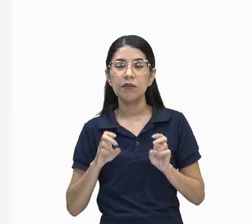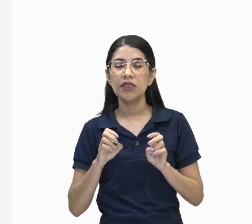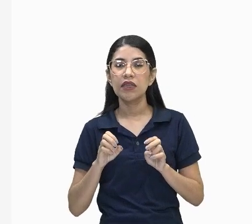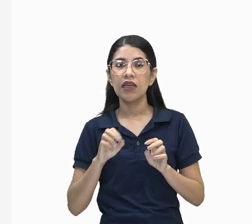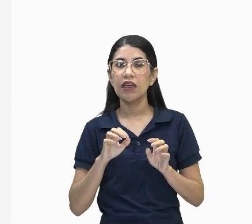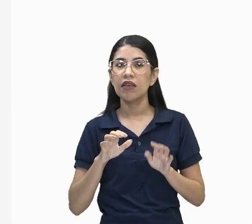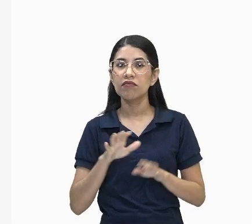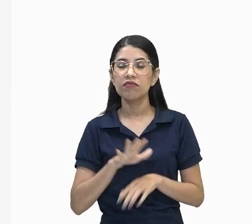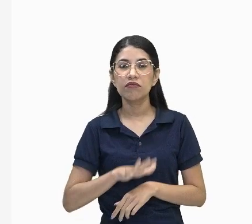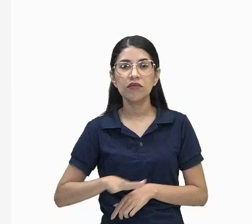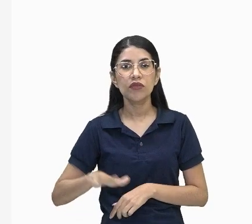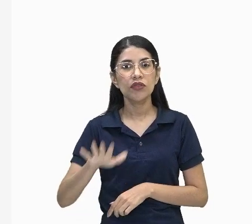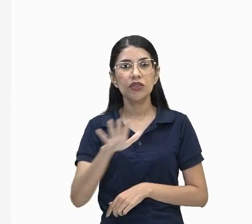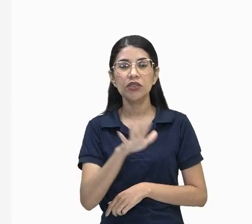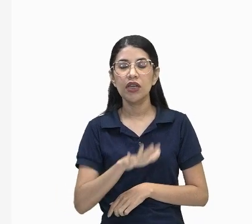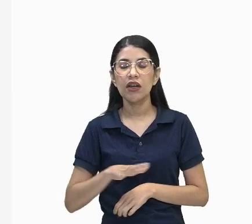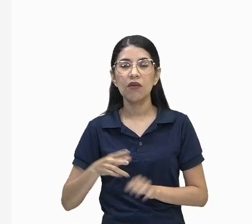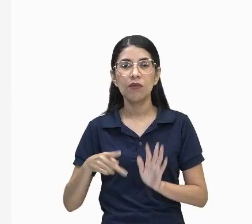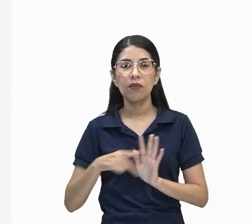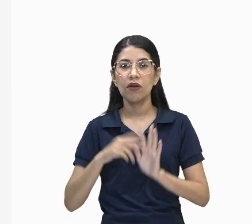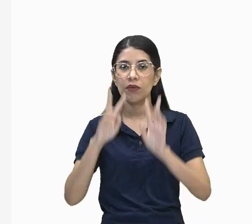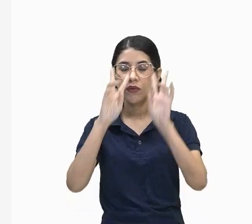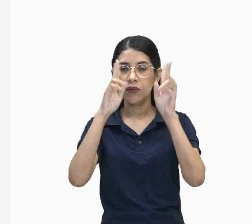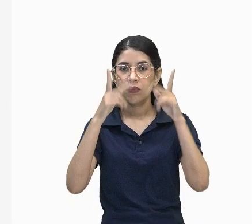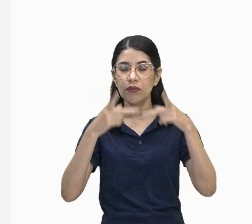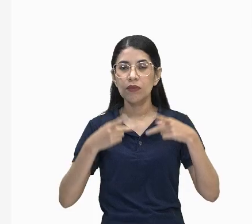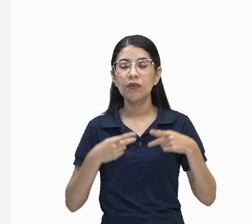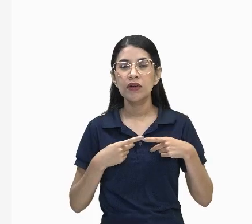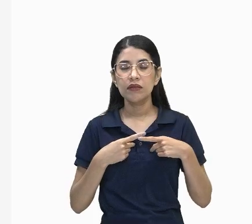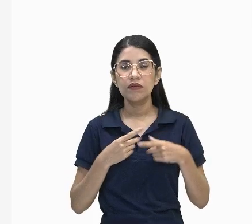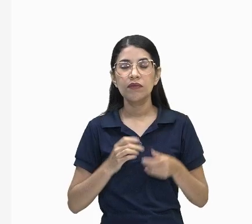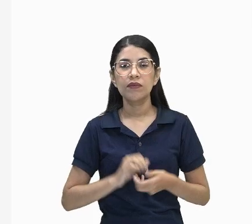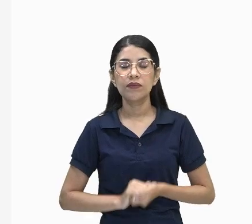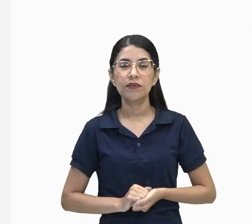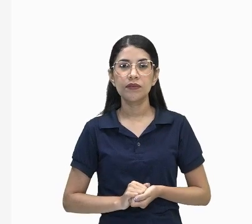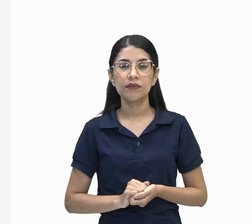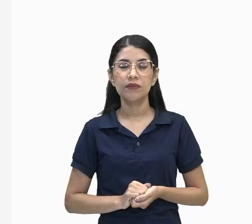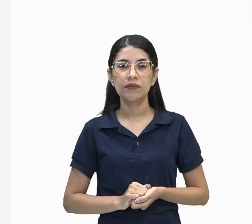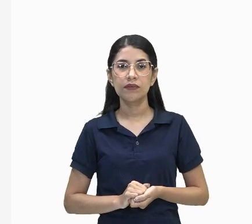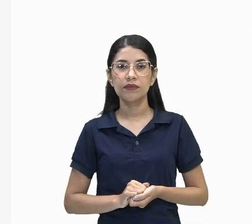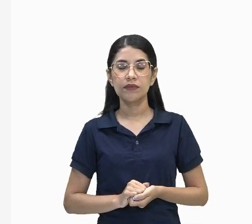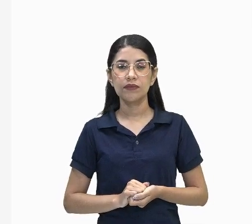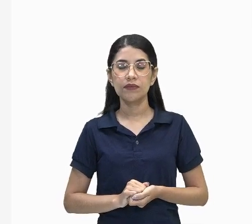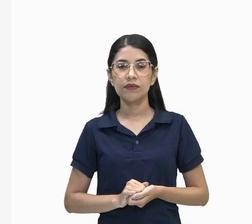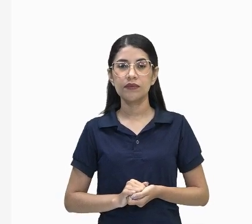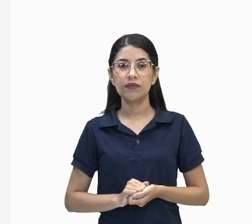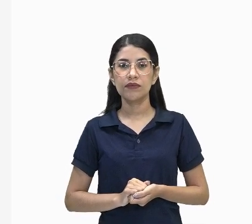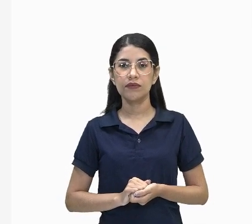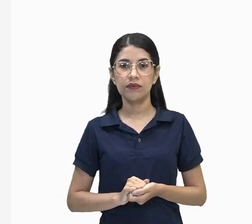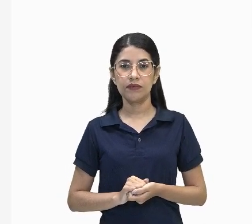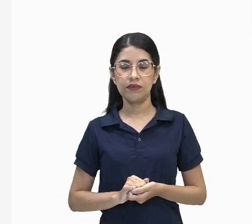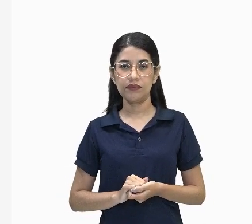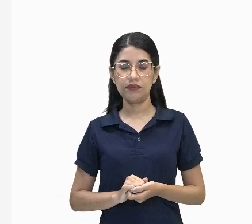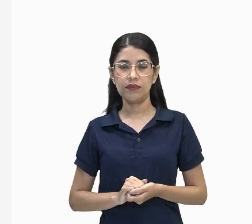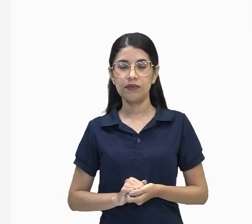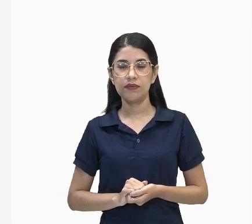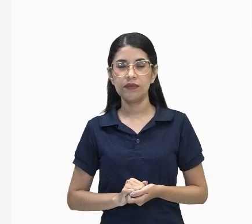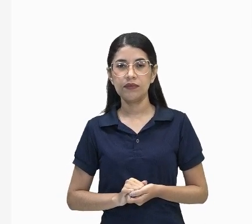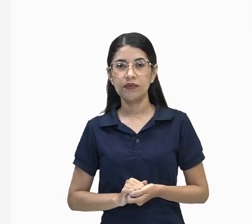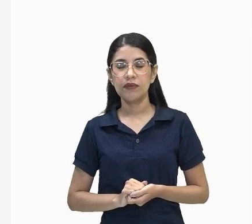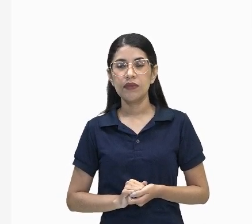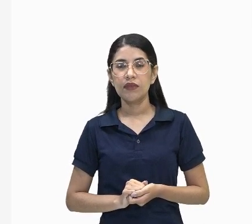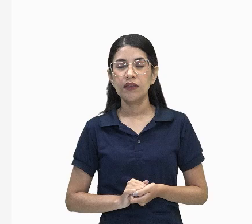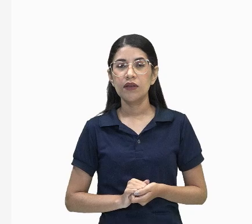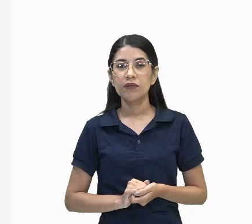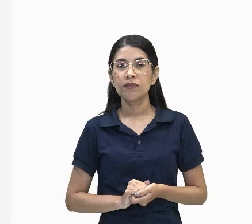universais, que são da condição humana, que são inerentes ao ser humano. Né? A seguir estão, então, os principais